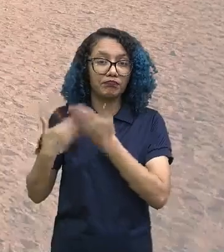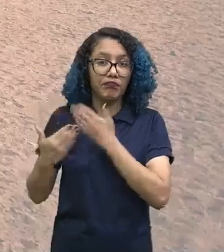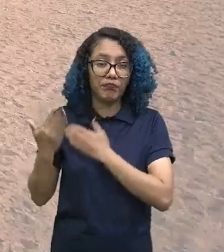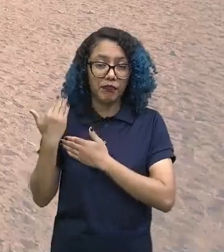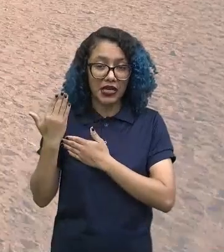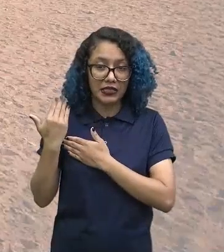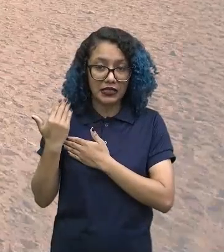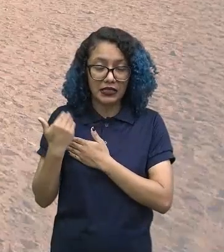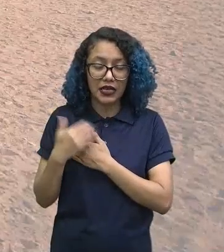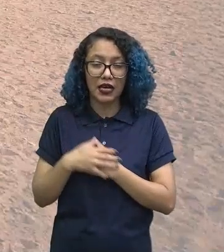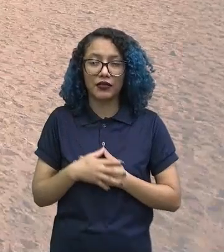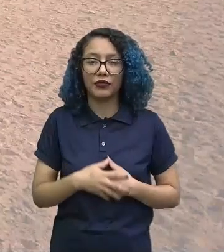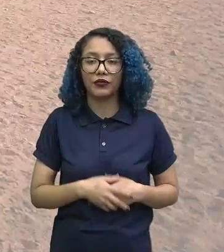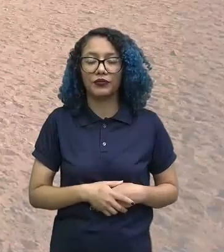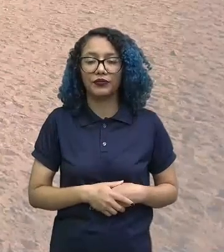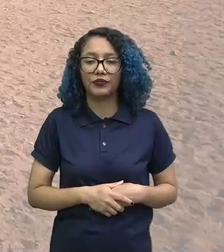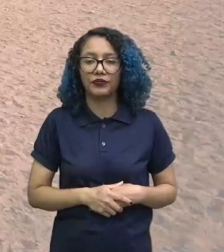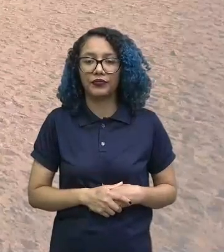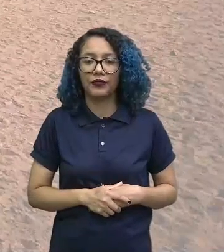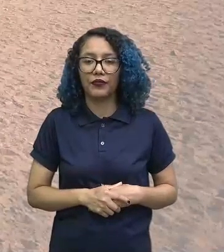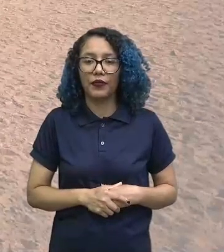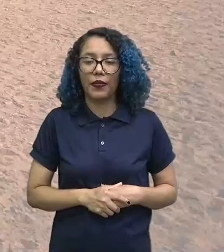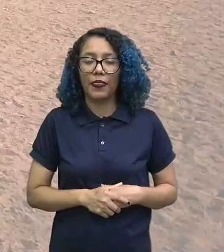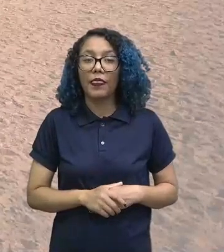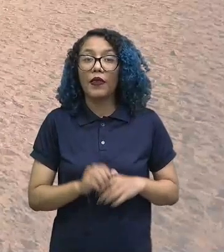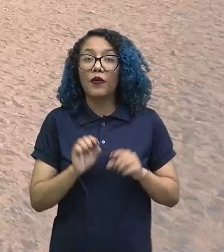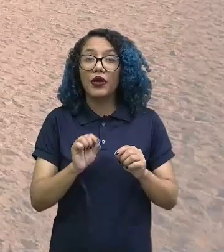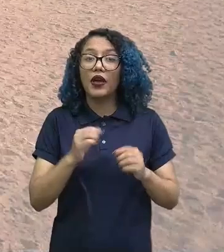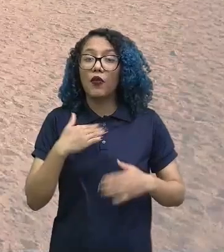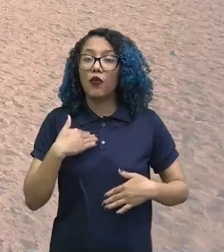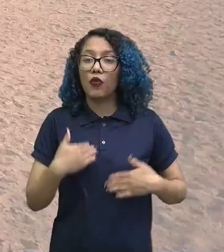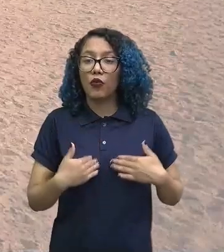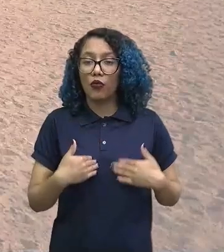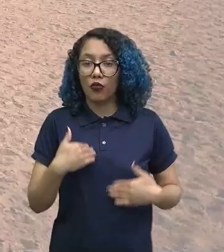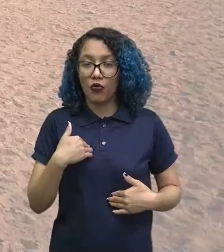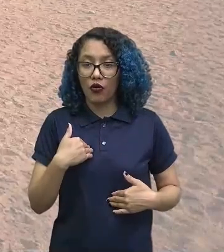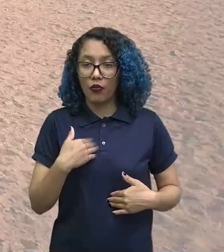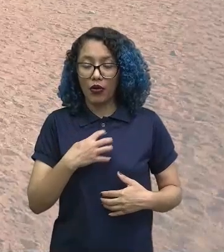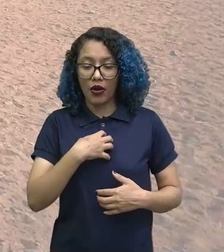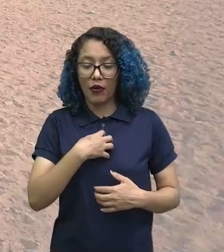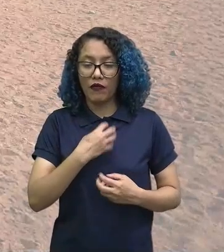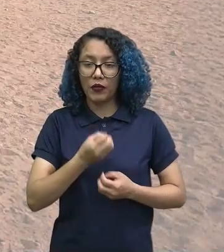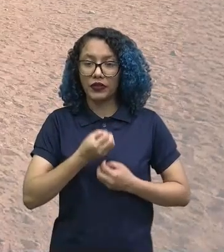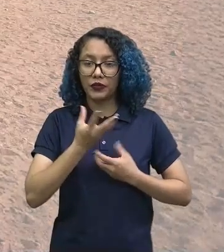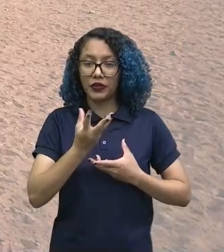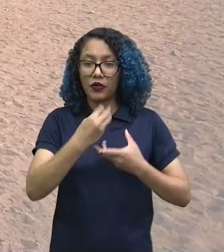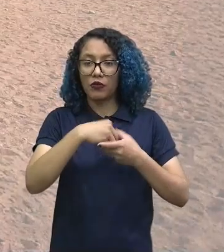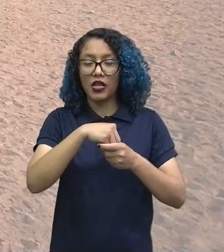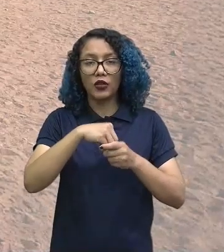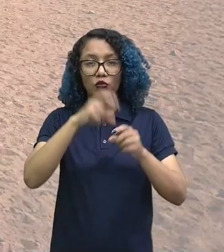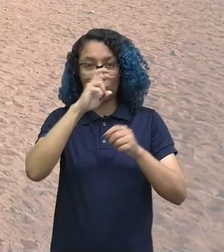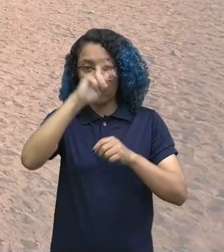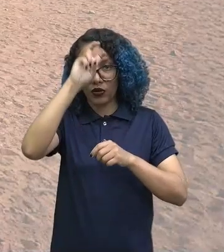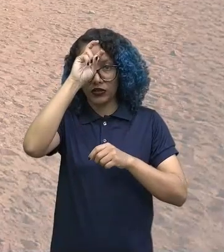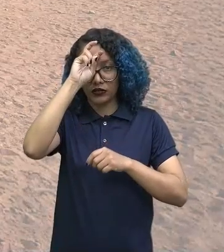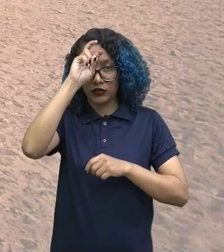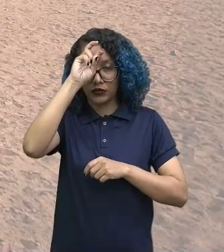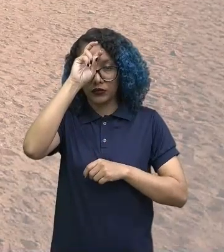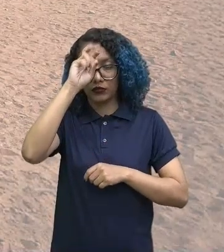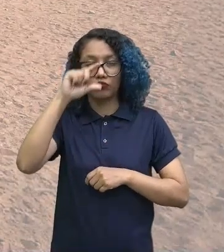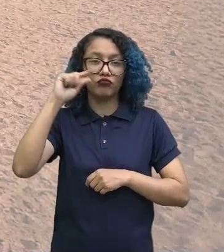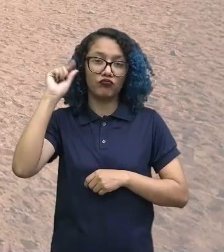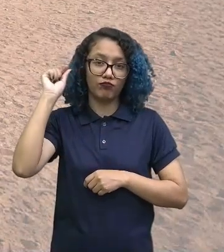agora analisar o corpo como forma de expressão no Antigo Egito. Bem,